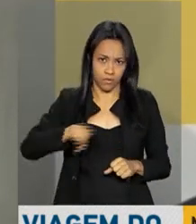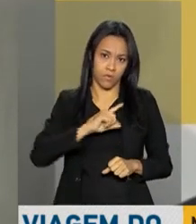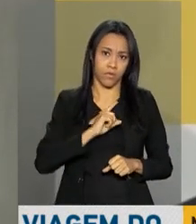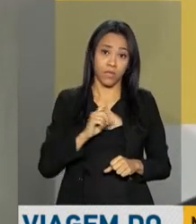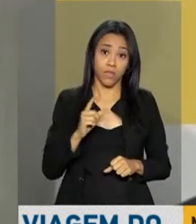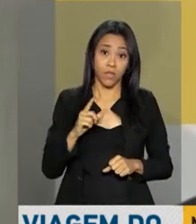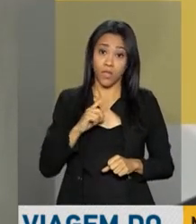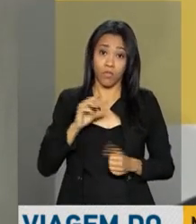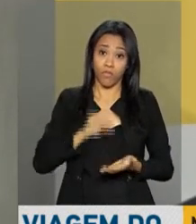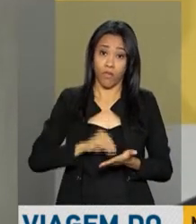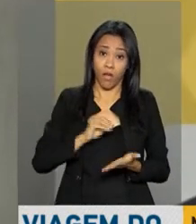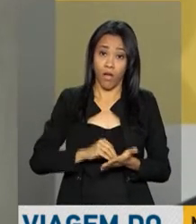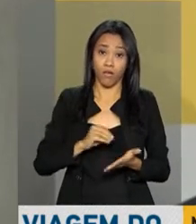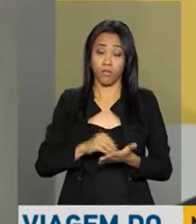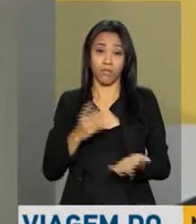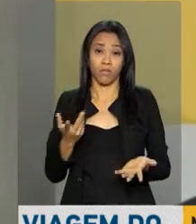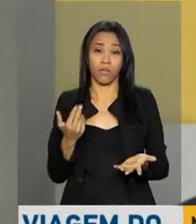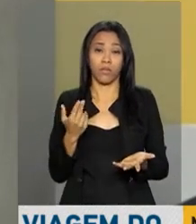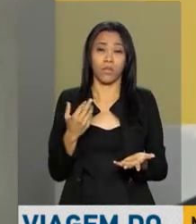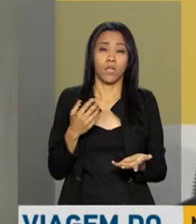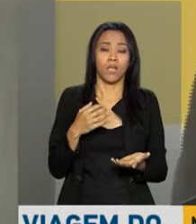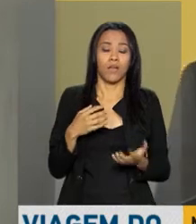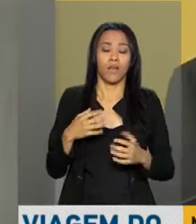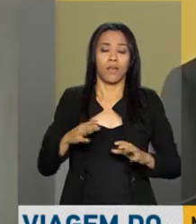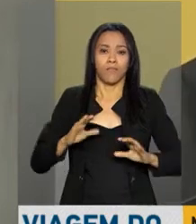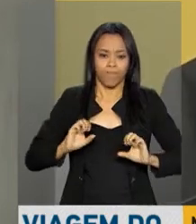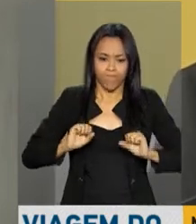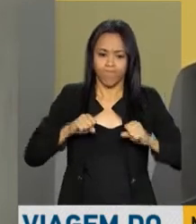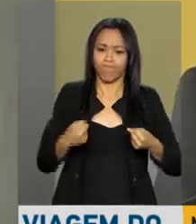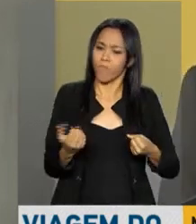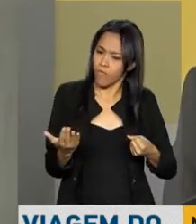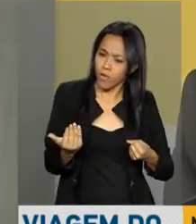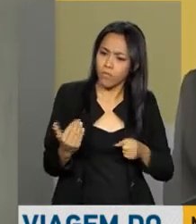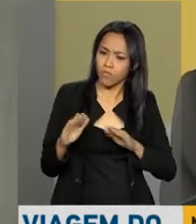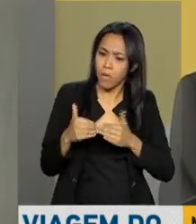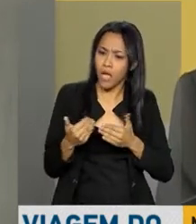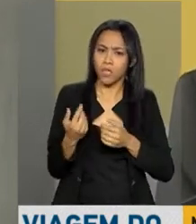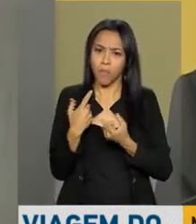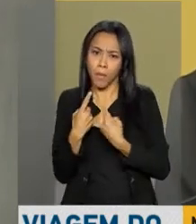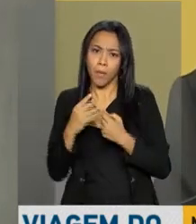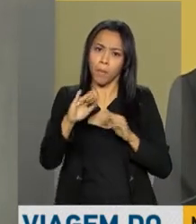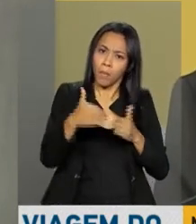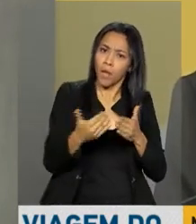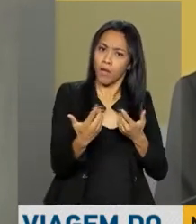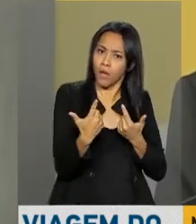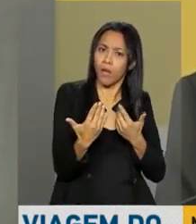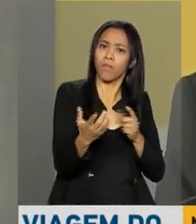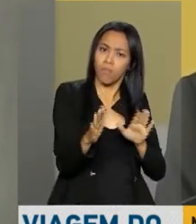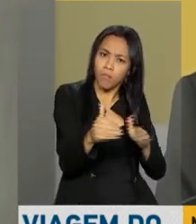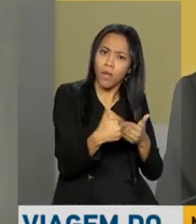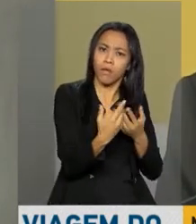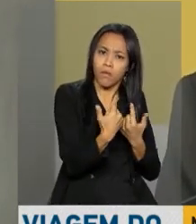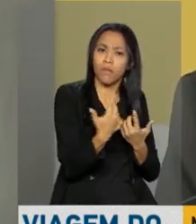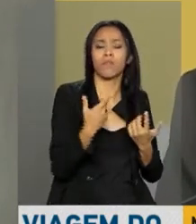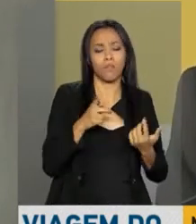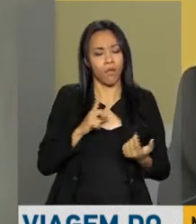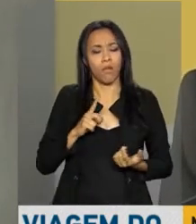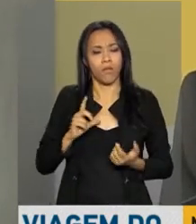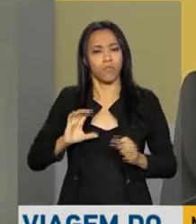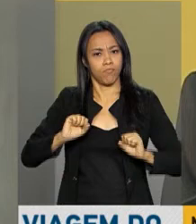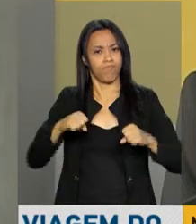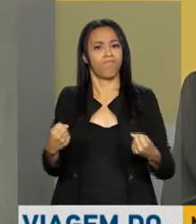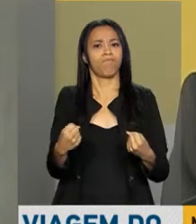não nos falta disciplina nos falta disposição para o diálogo portanto meus senhores e minhas senhoras